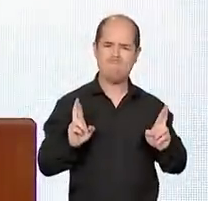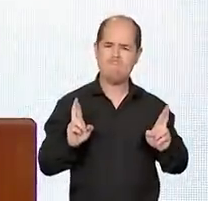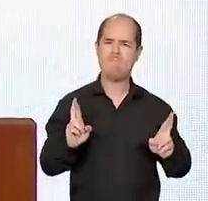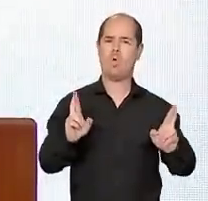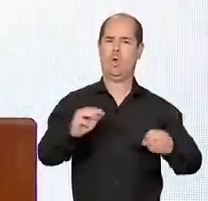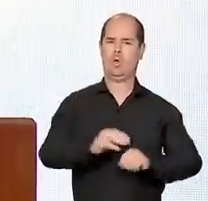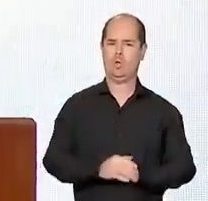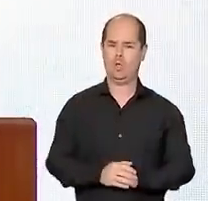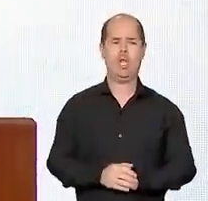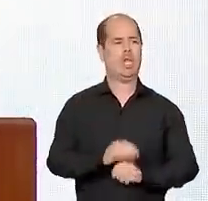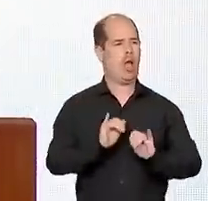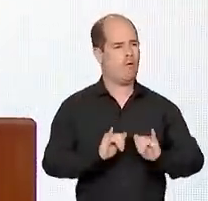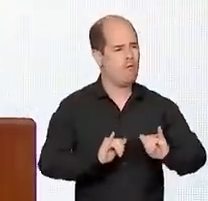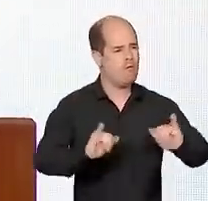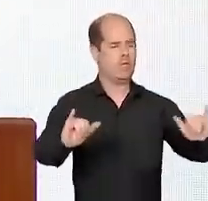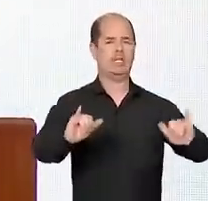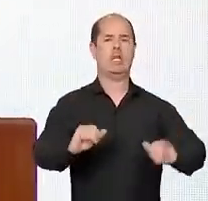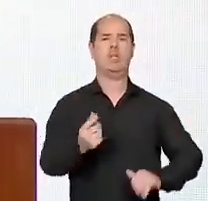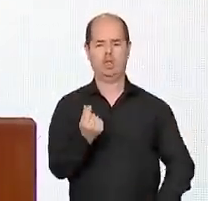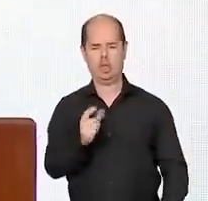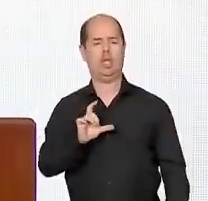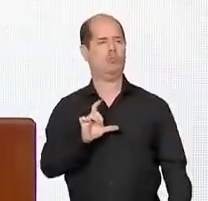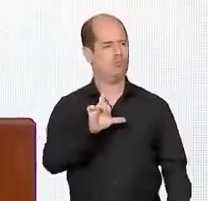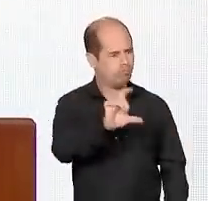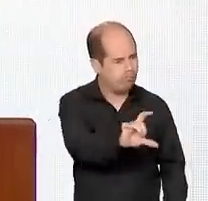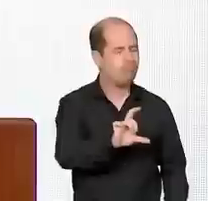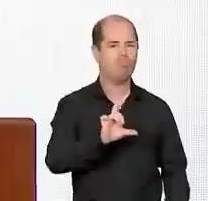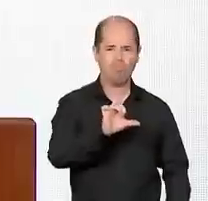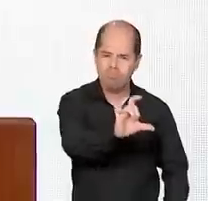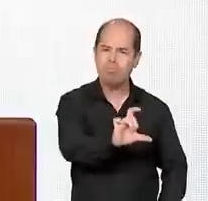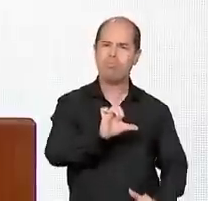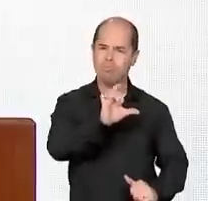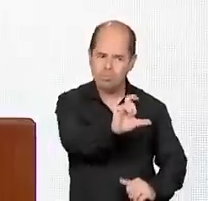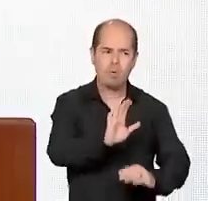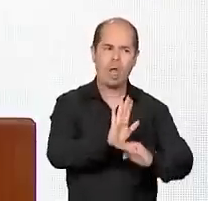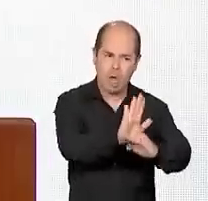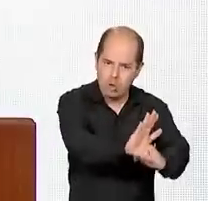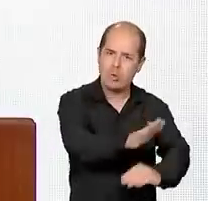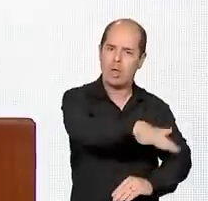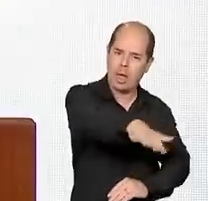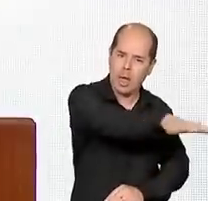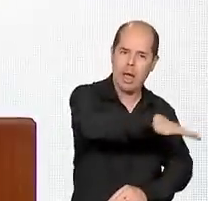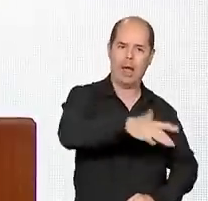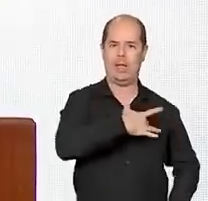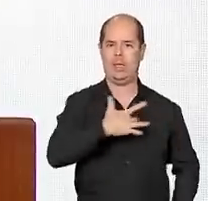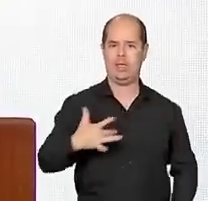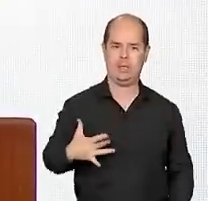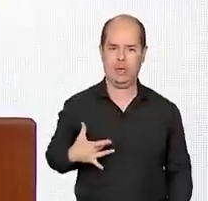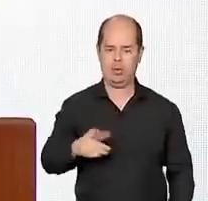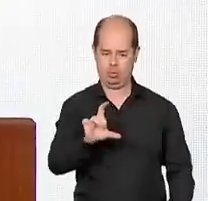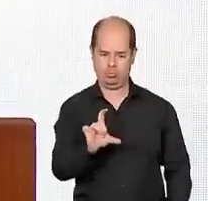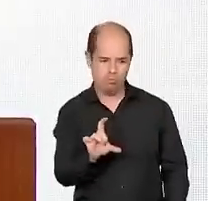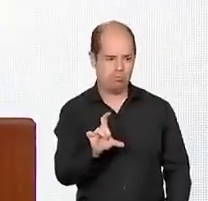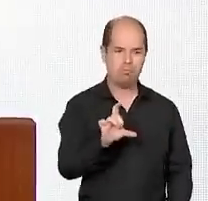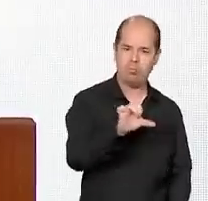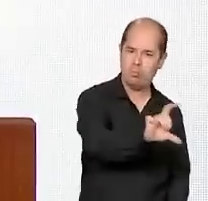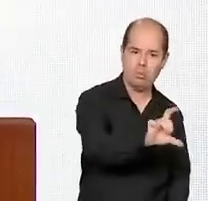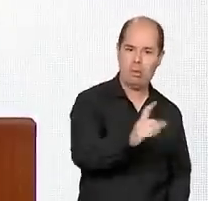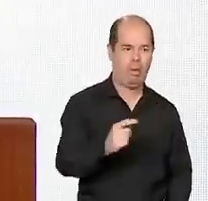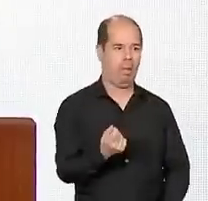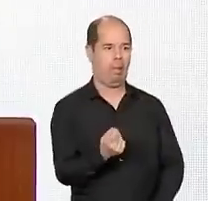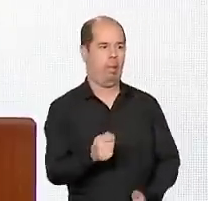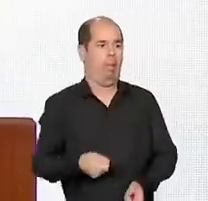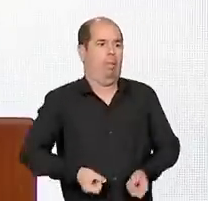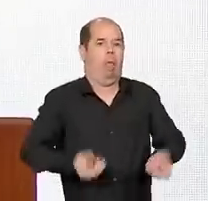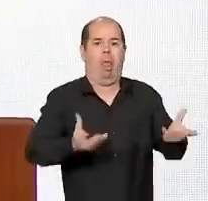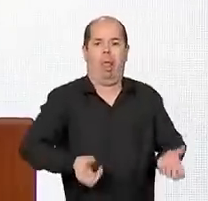à afirmação de recursos para a saúde são investimentos e não gastos, e de seu compromisso